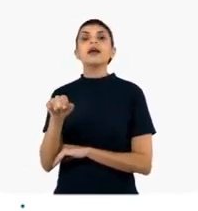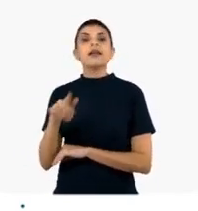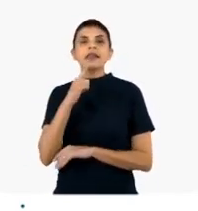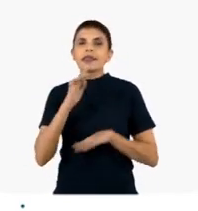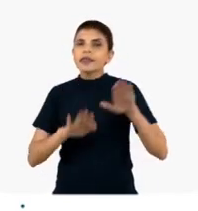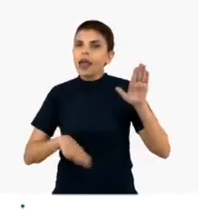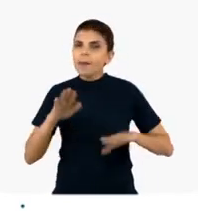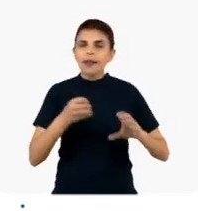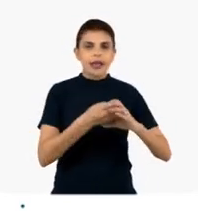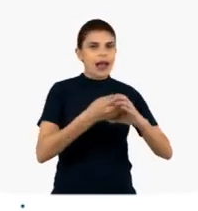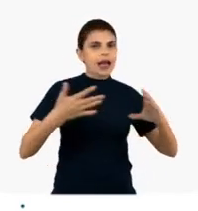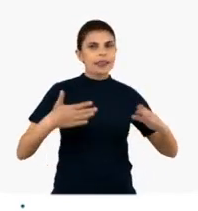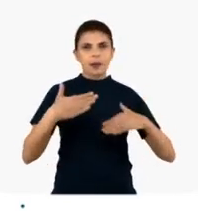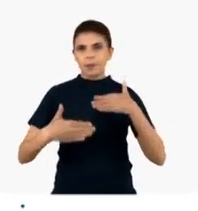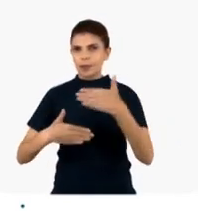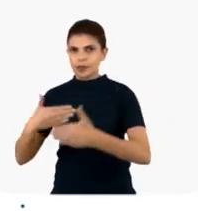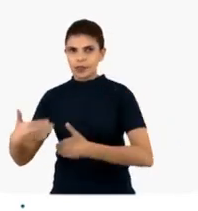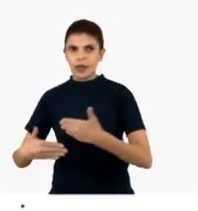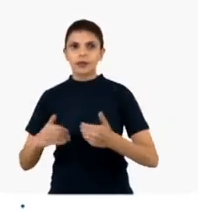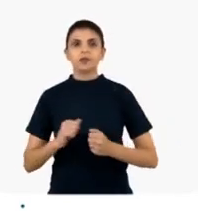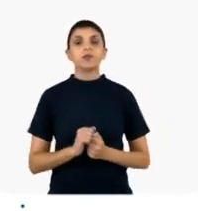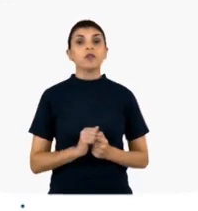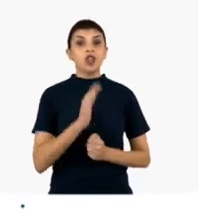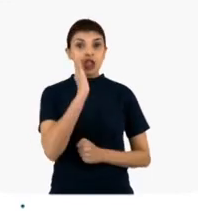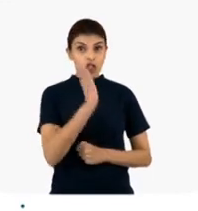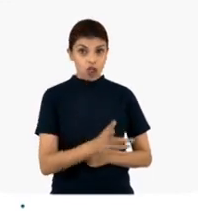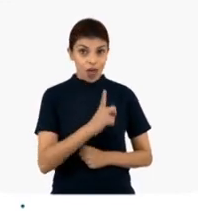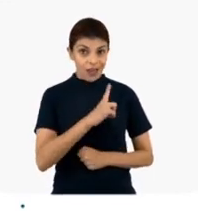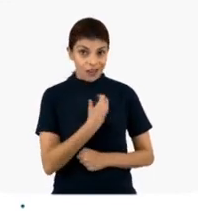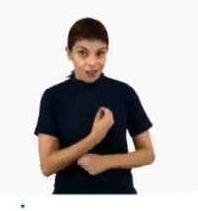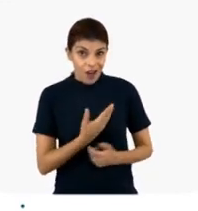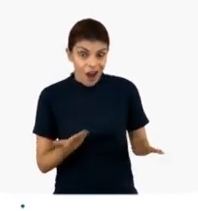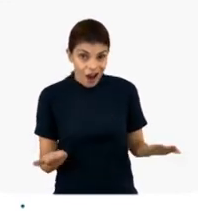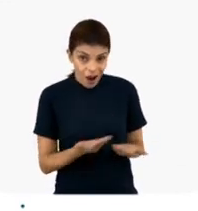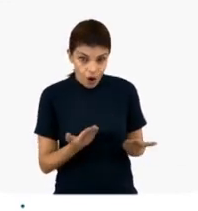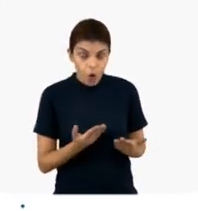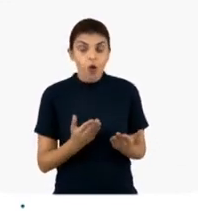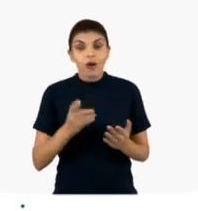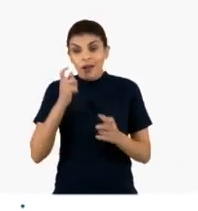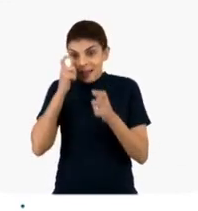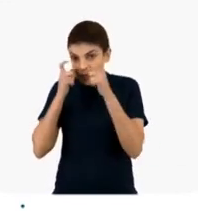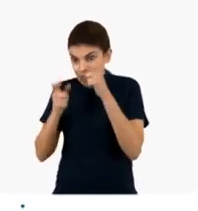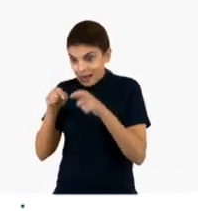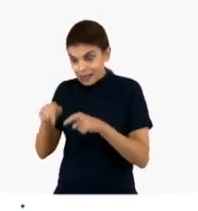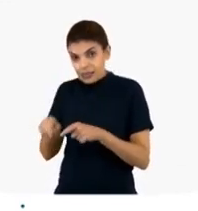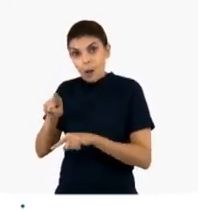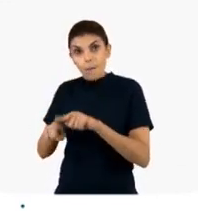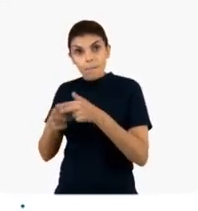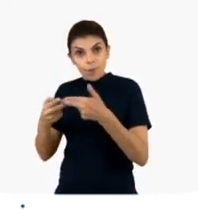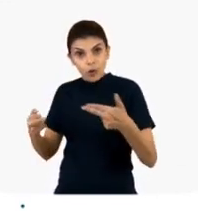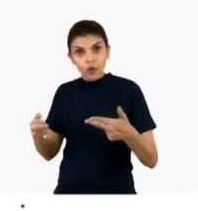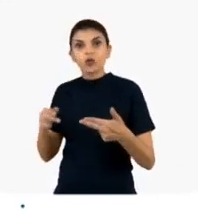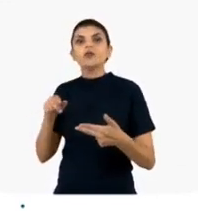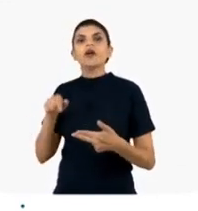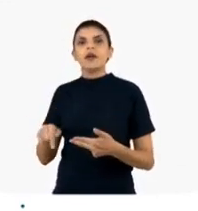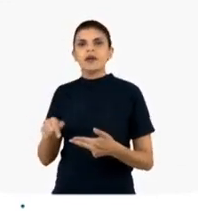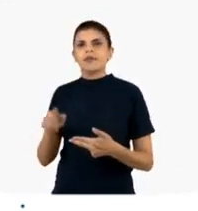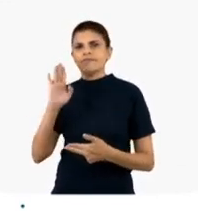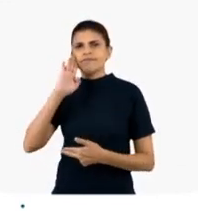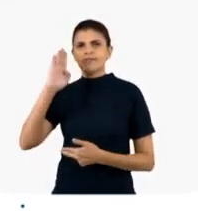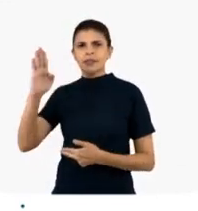10. Então, depende muito das características do processo. Uma vez que eu tenho agora sim meu produto de interesse, é o que considero